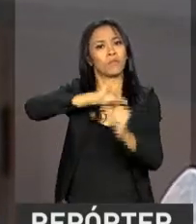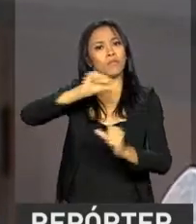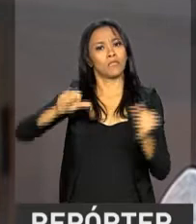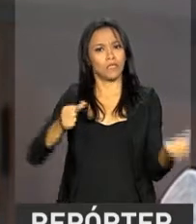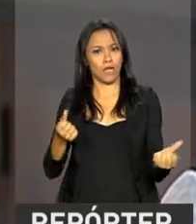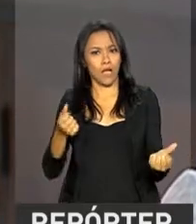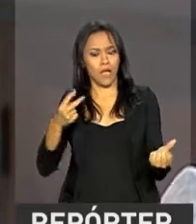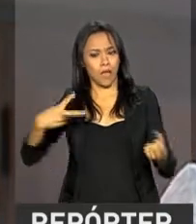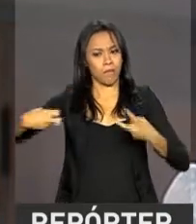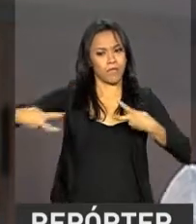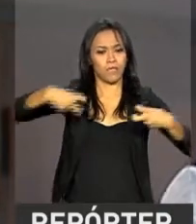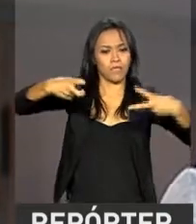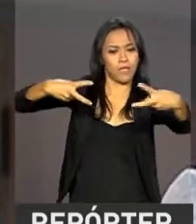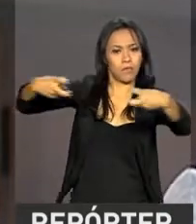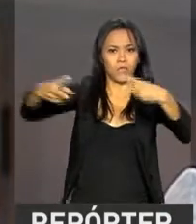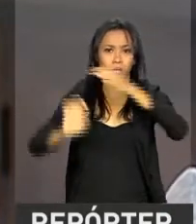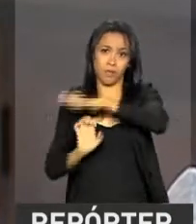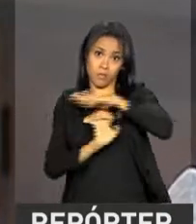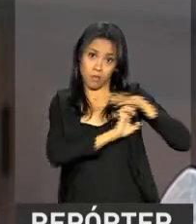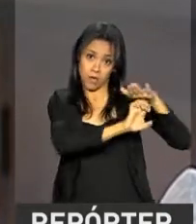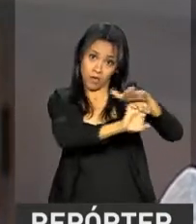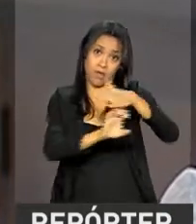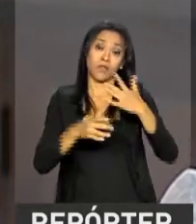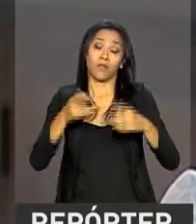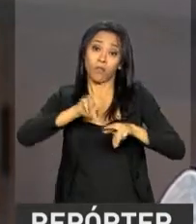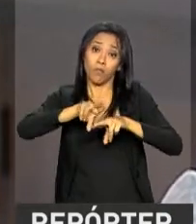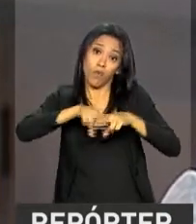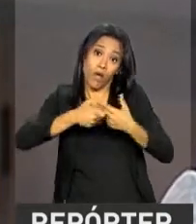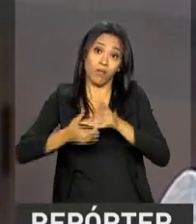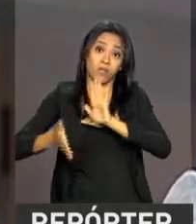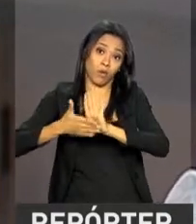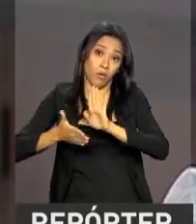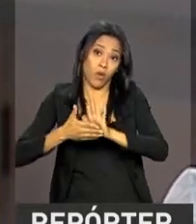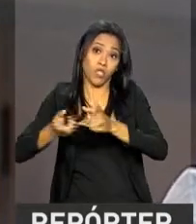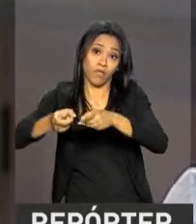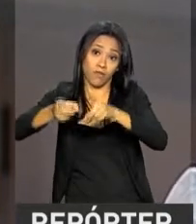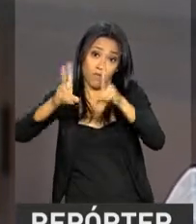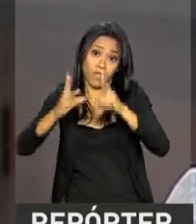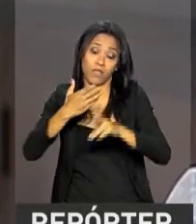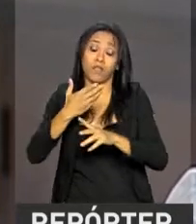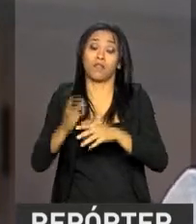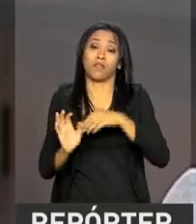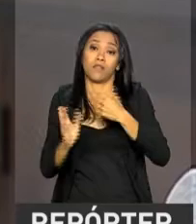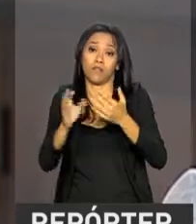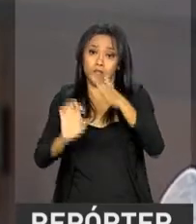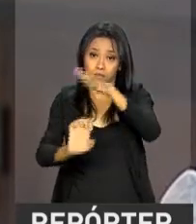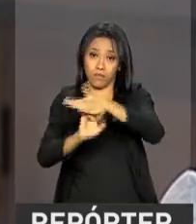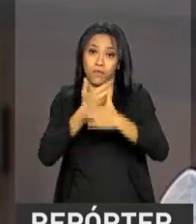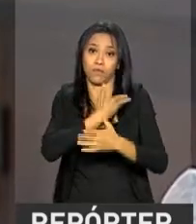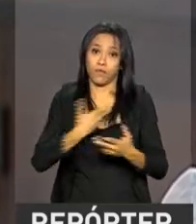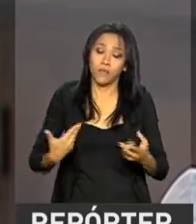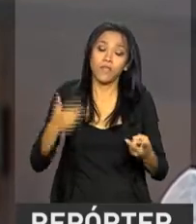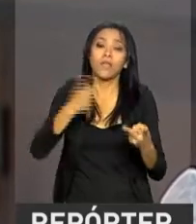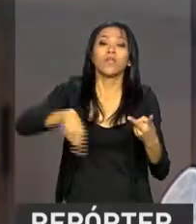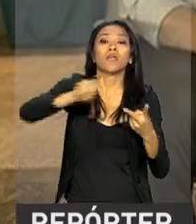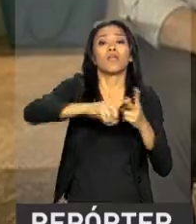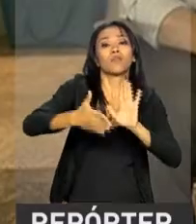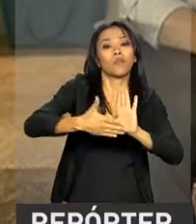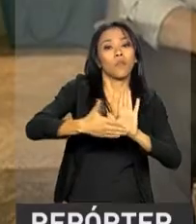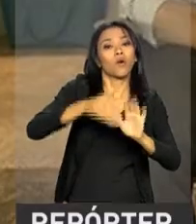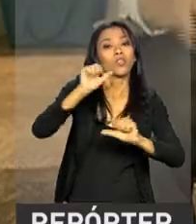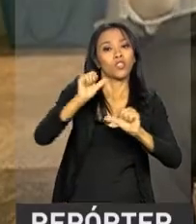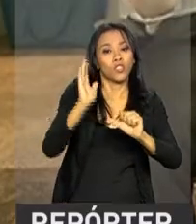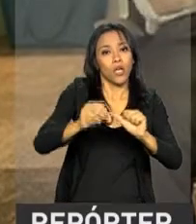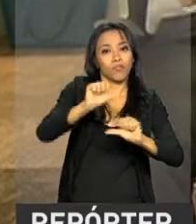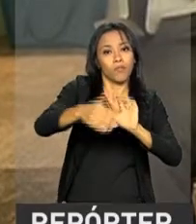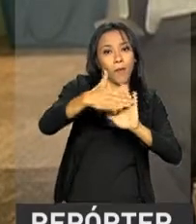na percepção também de outras medidas da gestão das estatais das reformas que já foram implementadas os